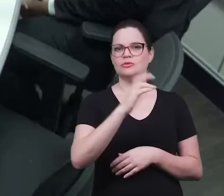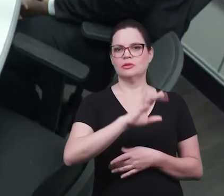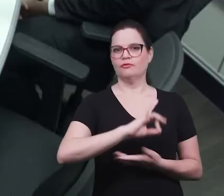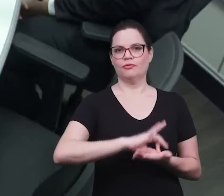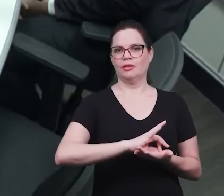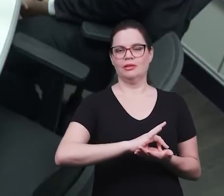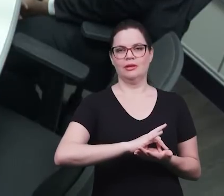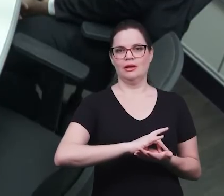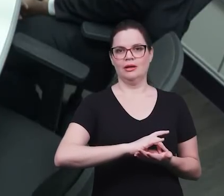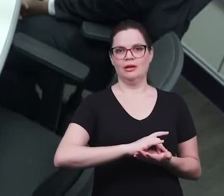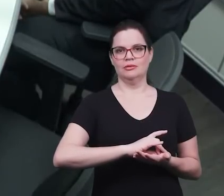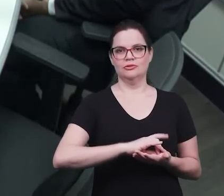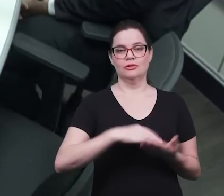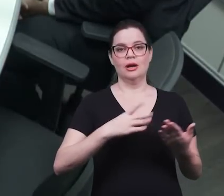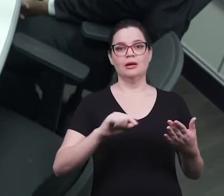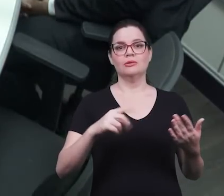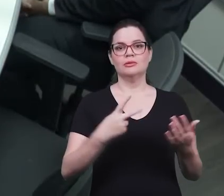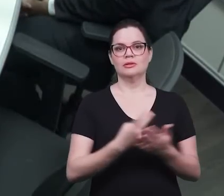se tirar